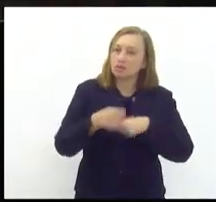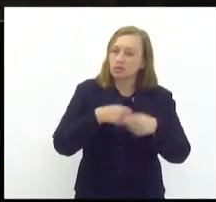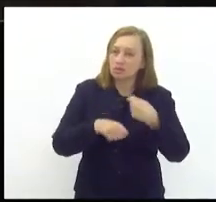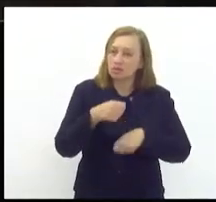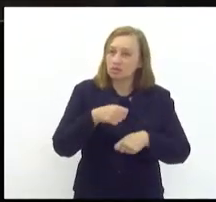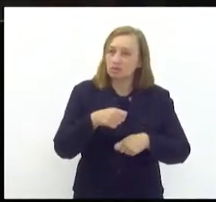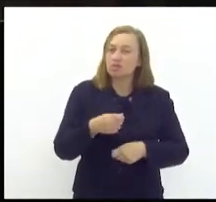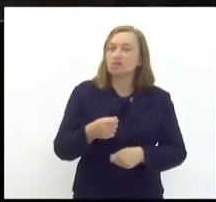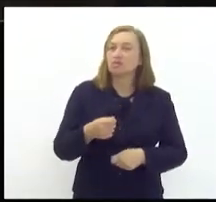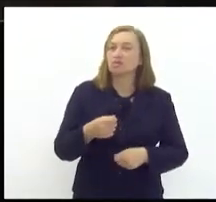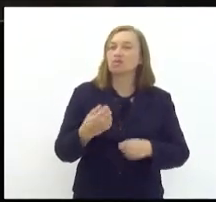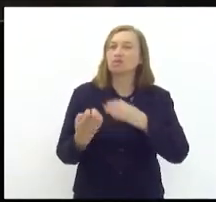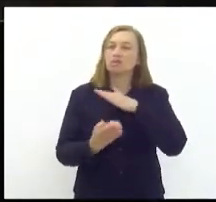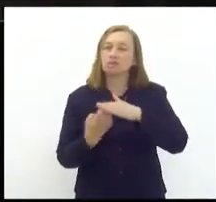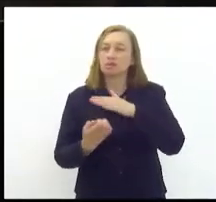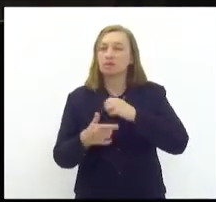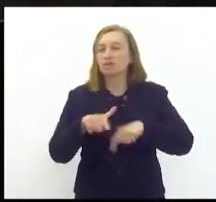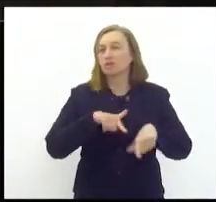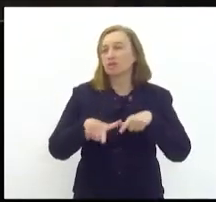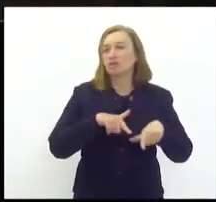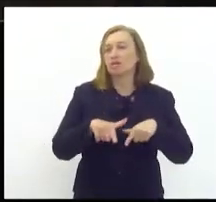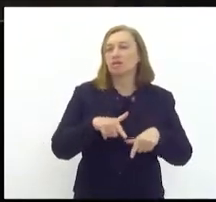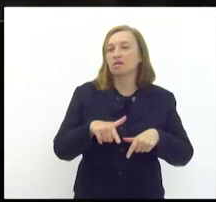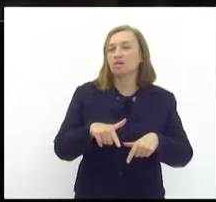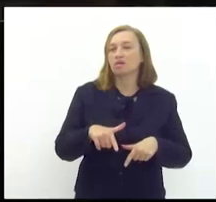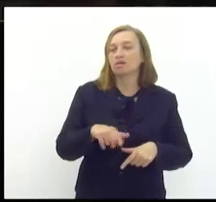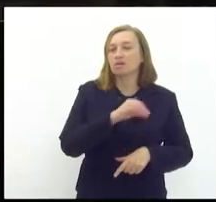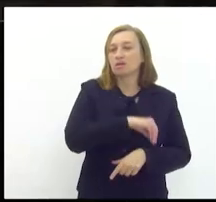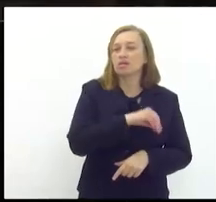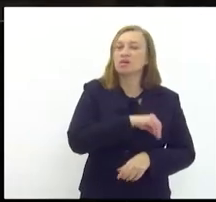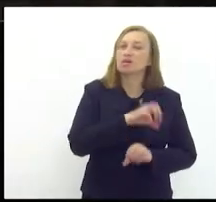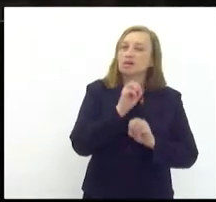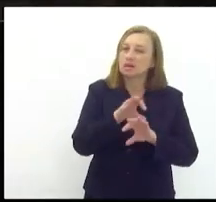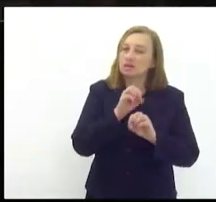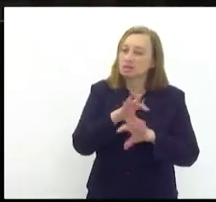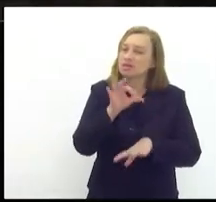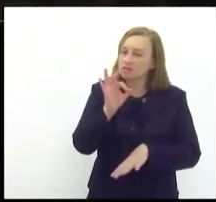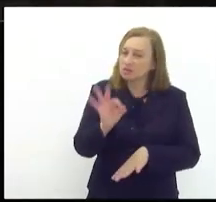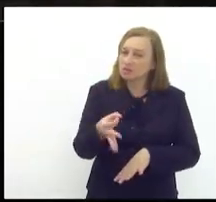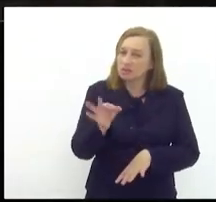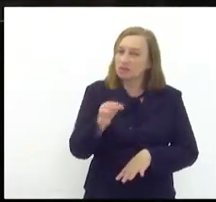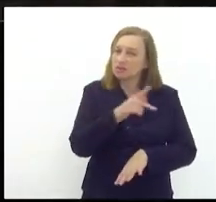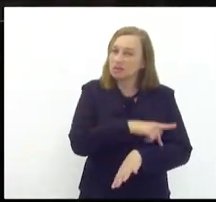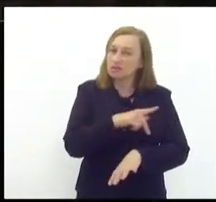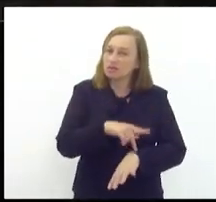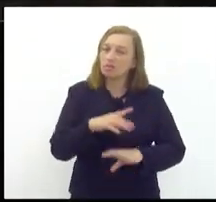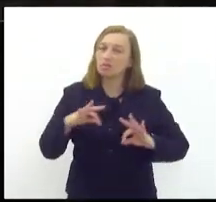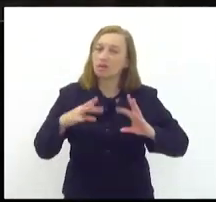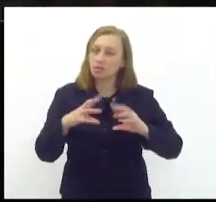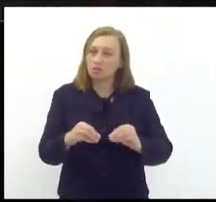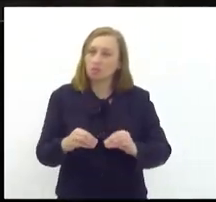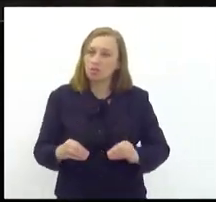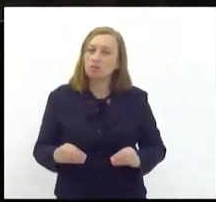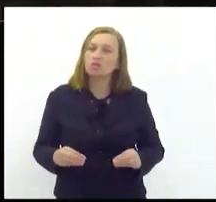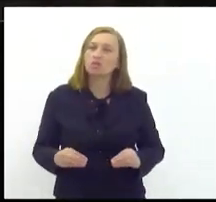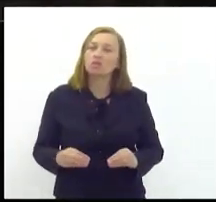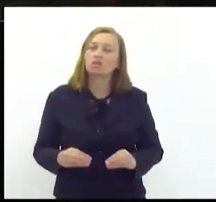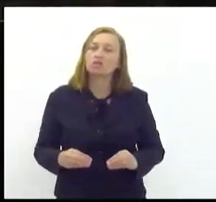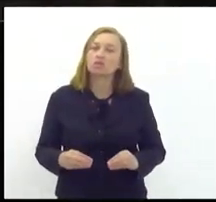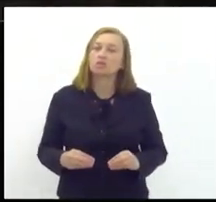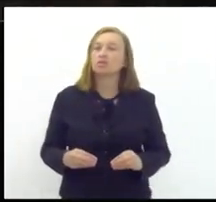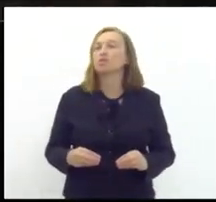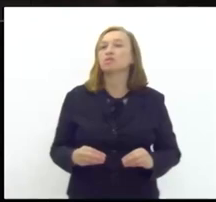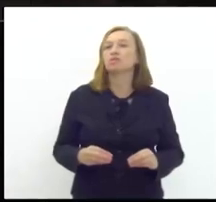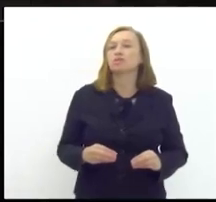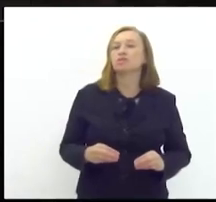gerar emprego e renda e ensinar de certa maneira de forma pedagógica para todos os entes da Federação e